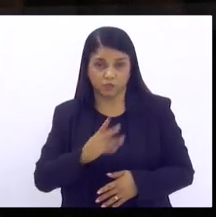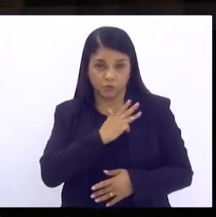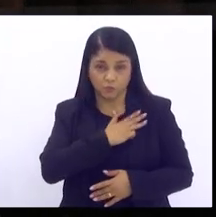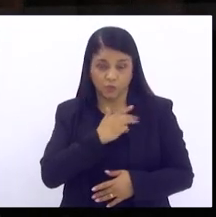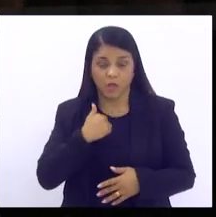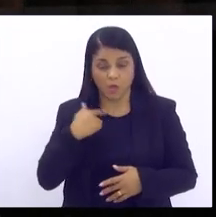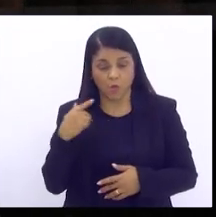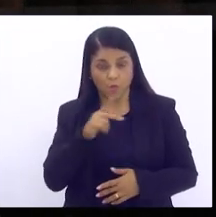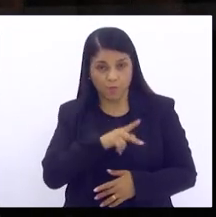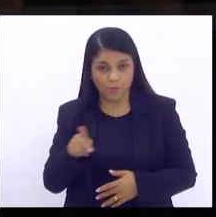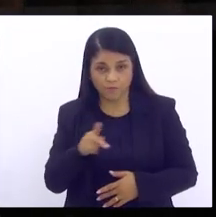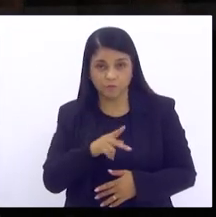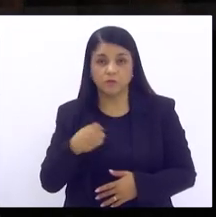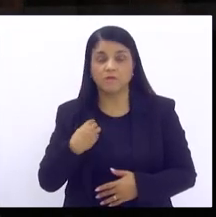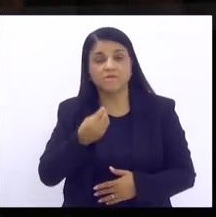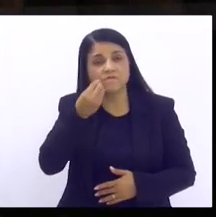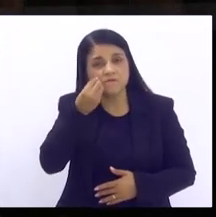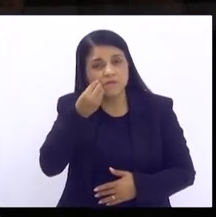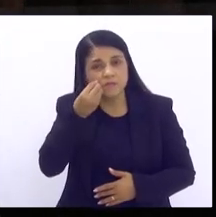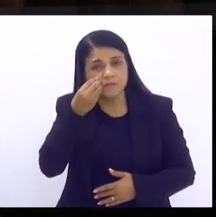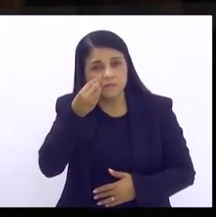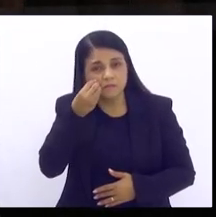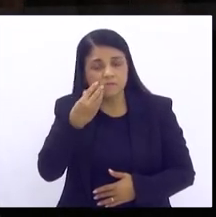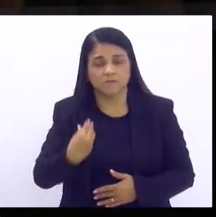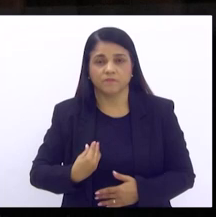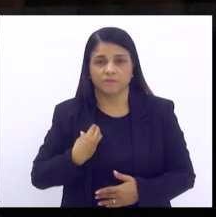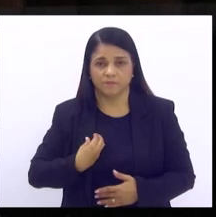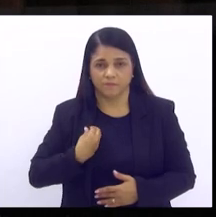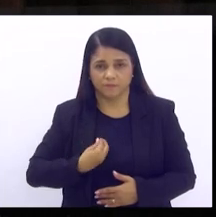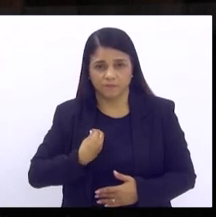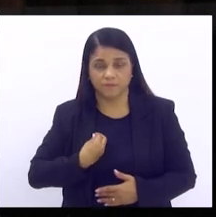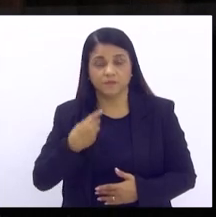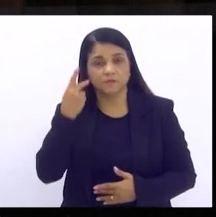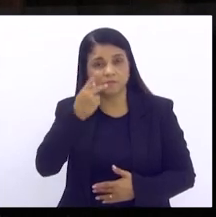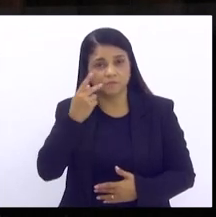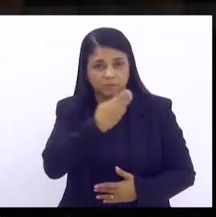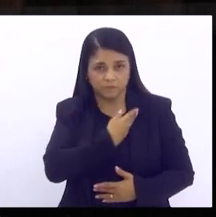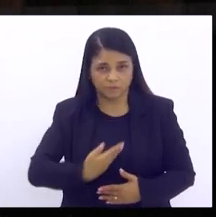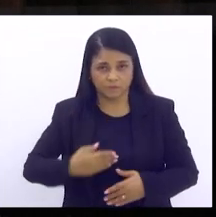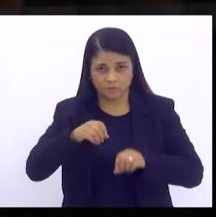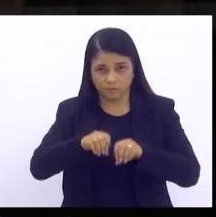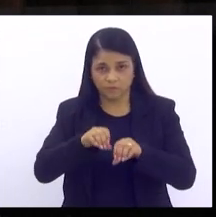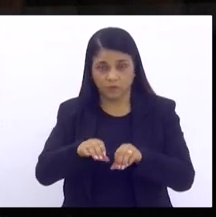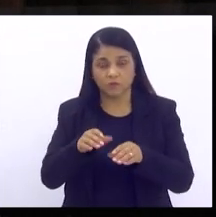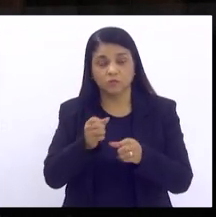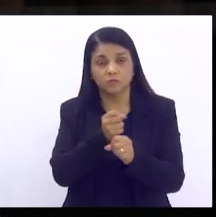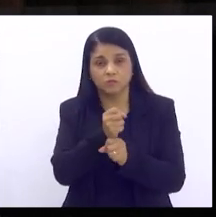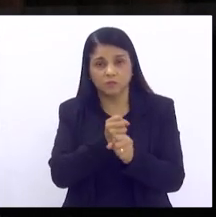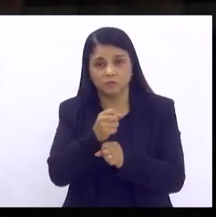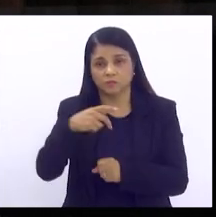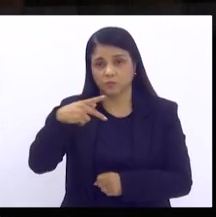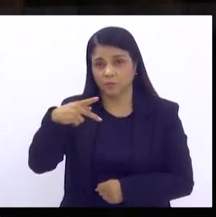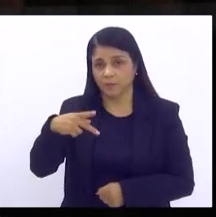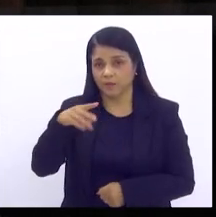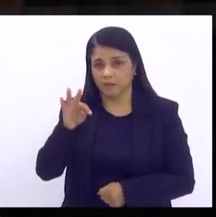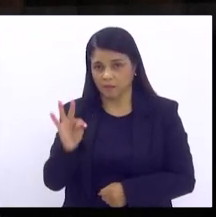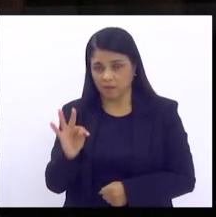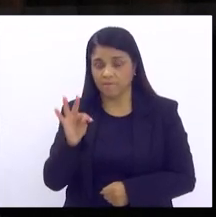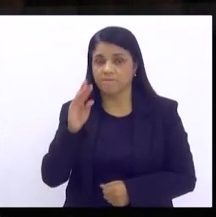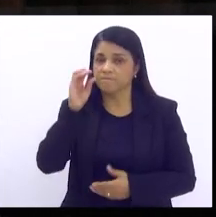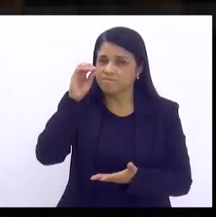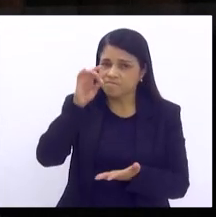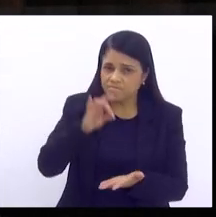isso naqueles anos e com as políticas públicas educacionais nos anos do PT representaram uma